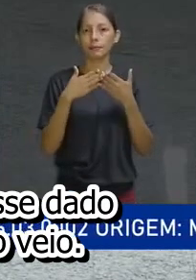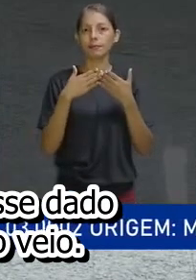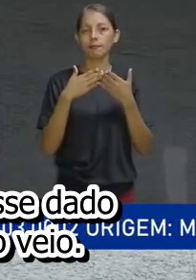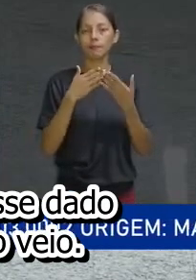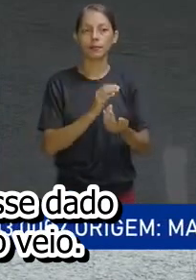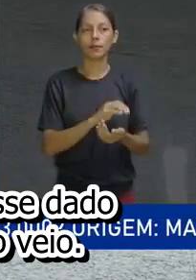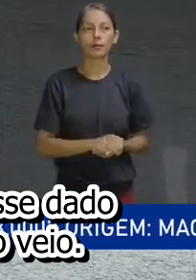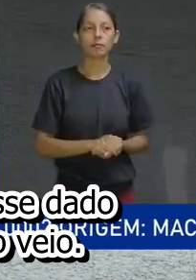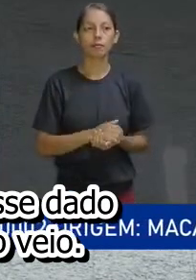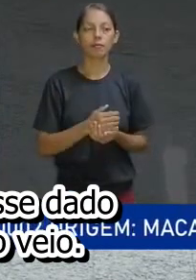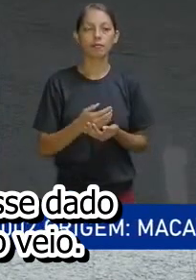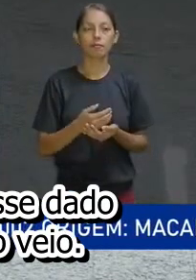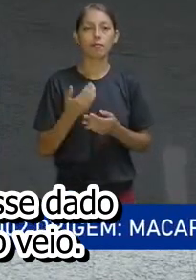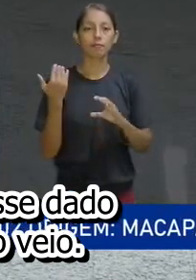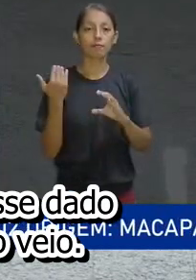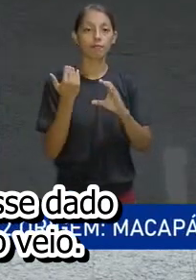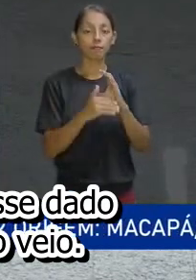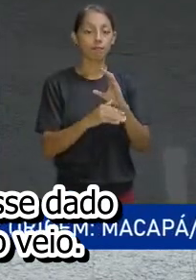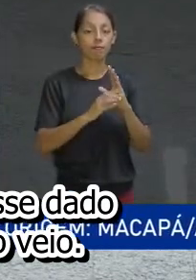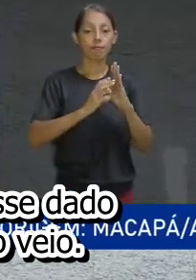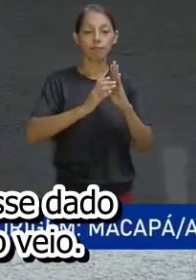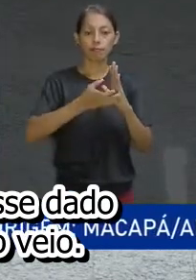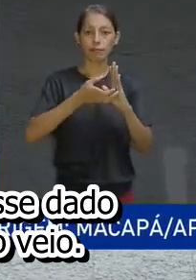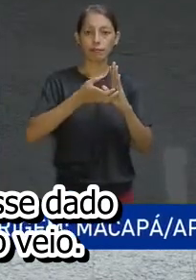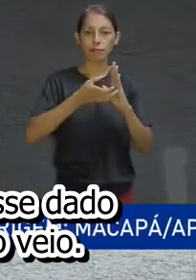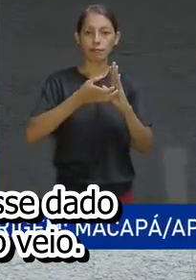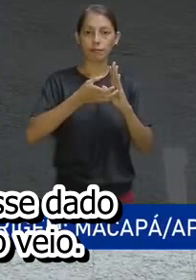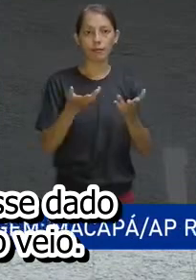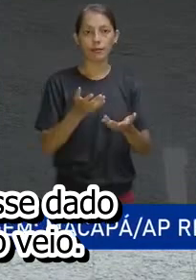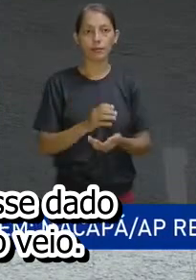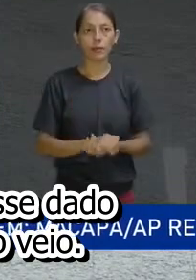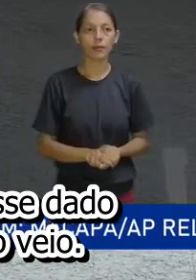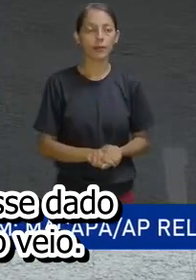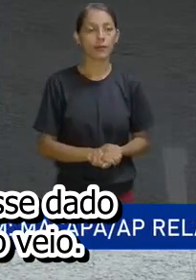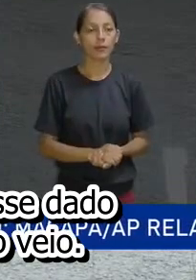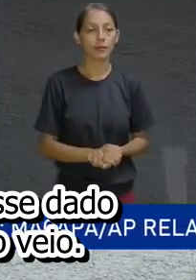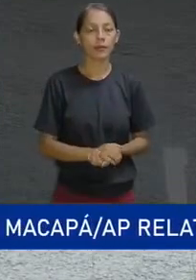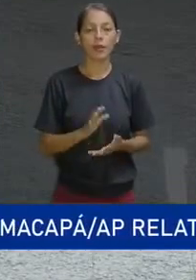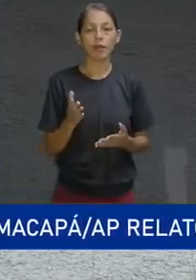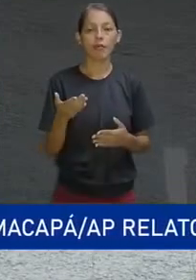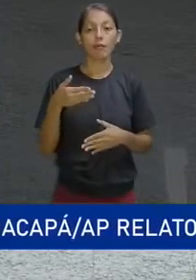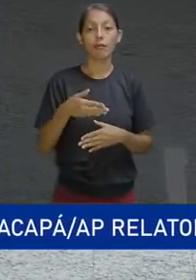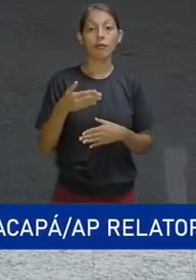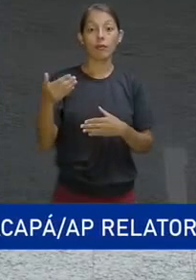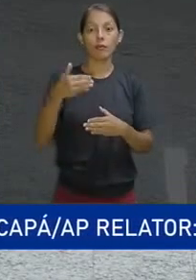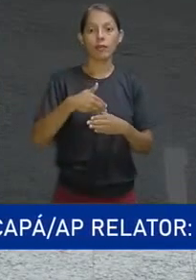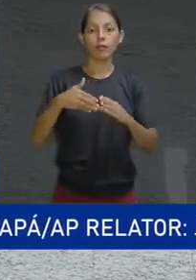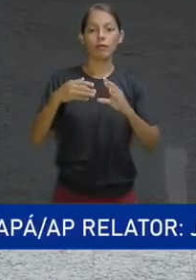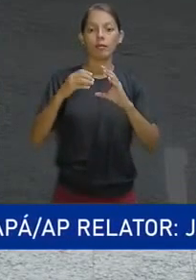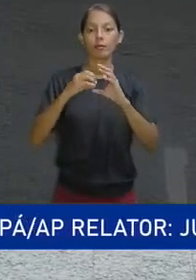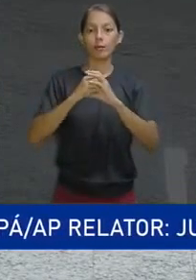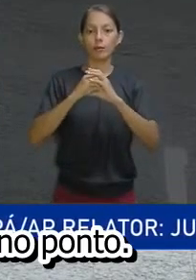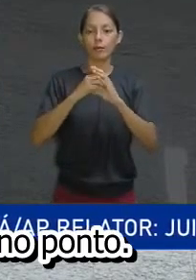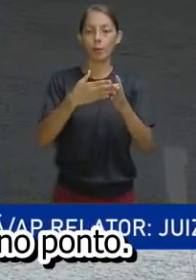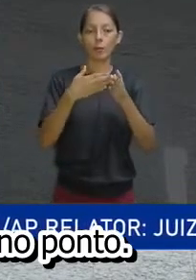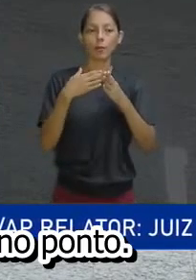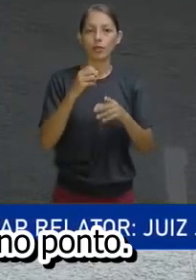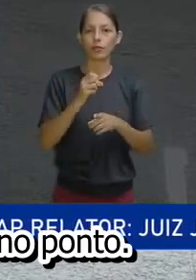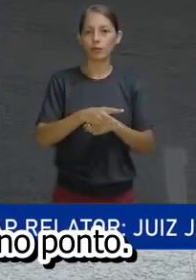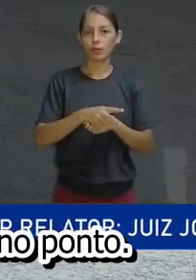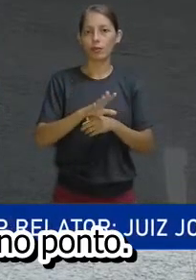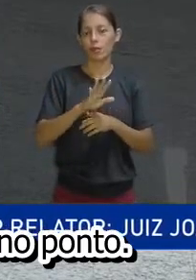no partido, se o partido não tivesse dado a anuência, vinha aqui na Justiça pedir a vaga. Perfeito. E não veio. É tácita essa anuência. Perfeito. Não, com